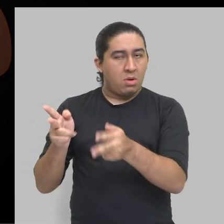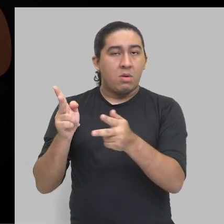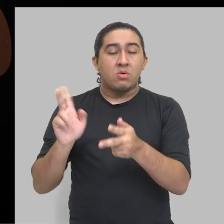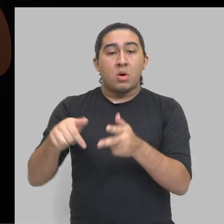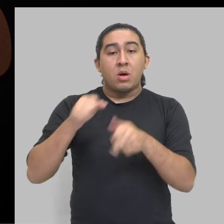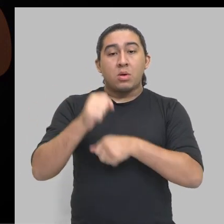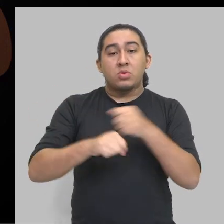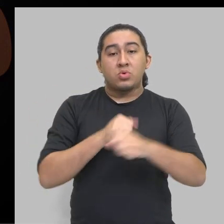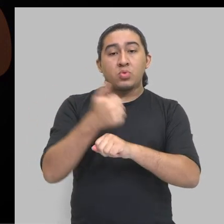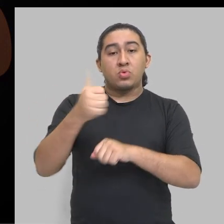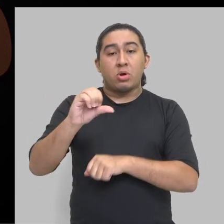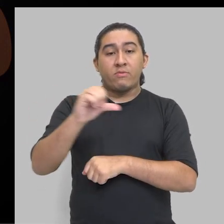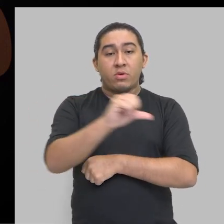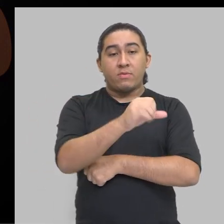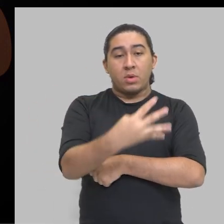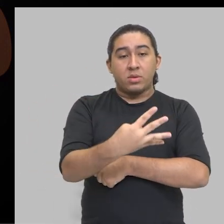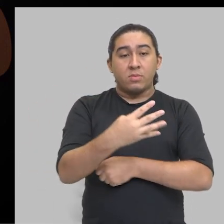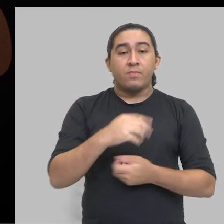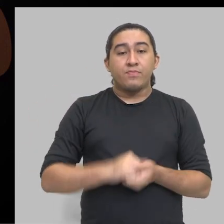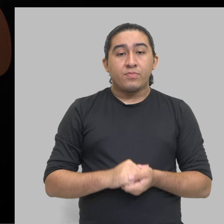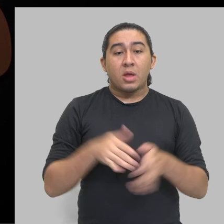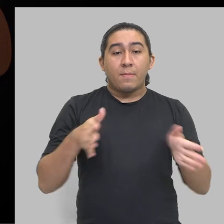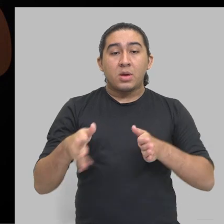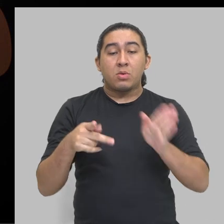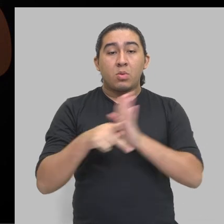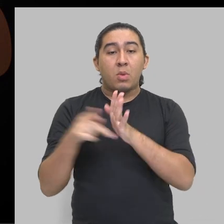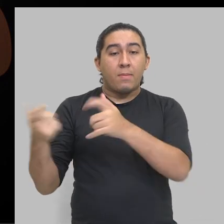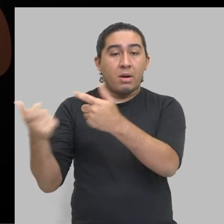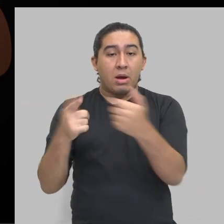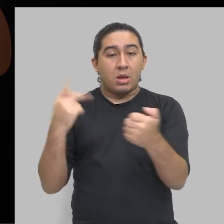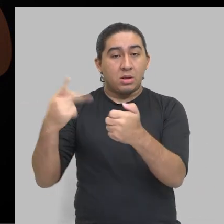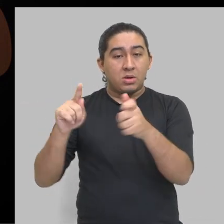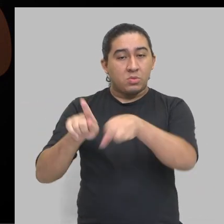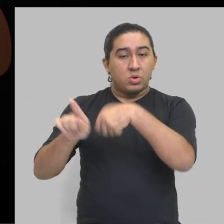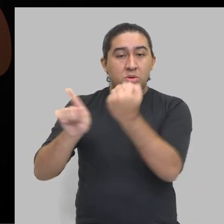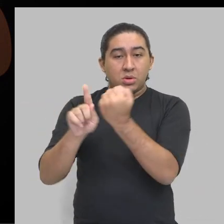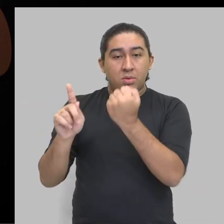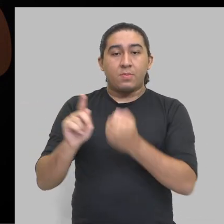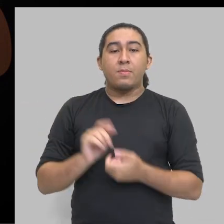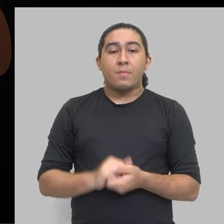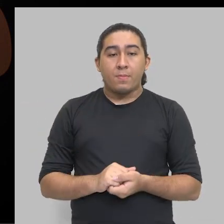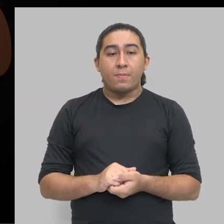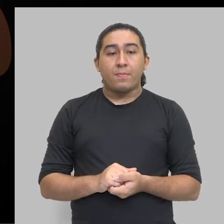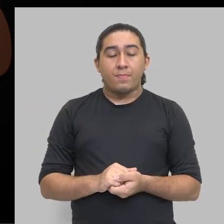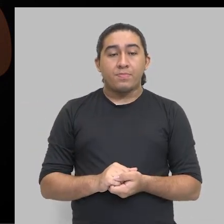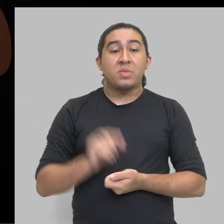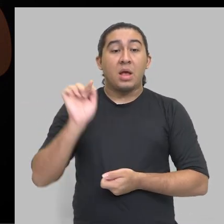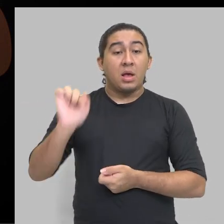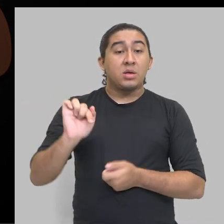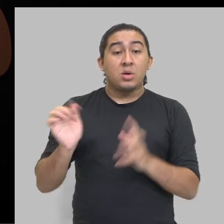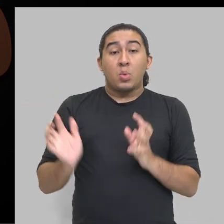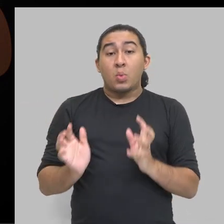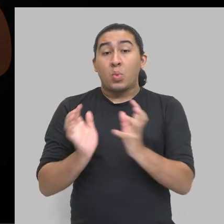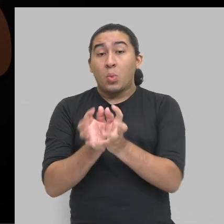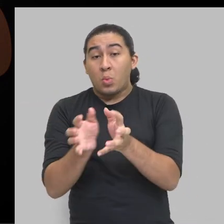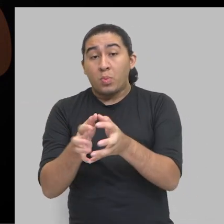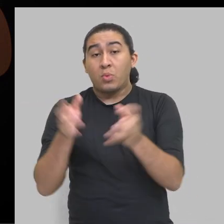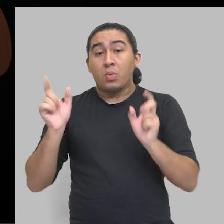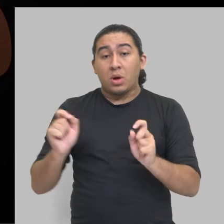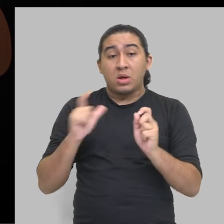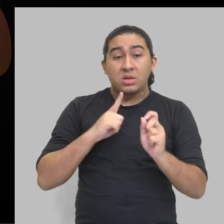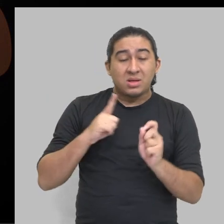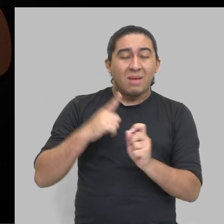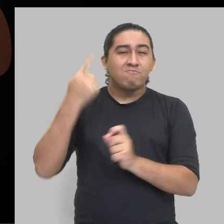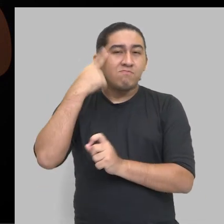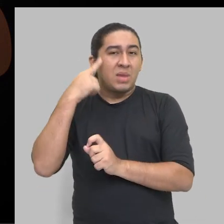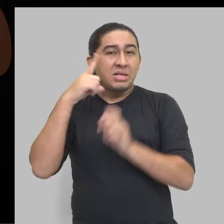em 1994, durante a Guerra Civil Afegã. Esse grupo, que defende uma visão radical